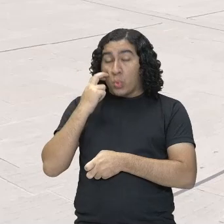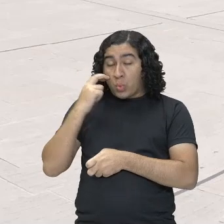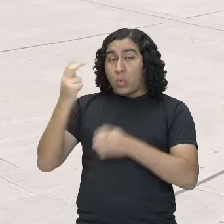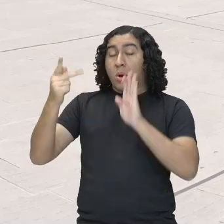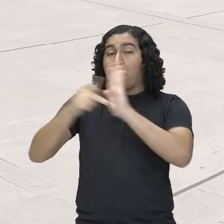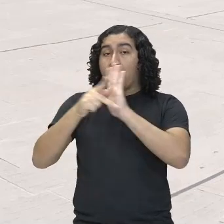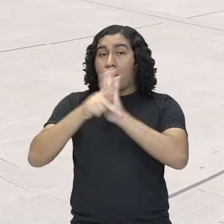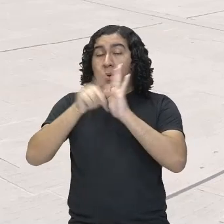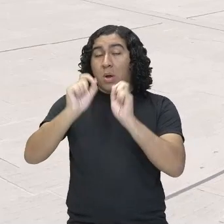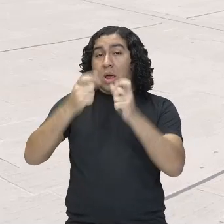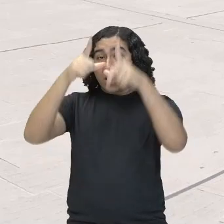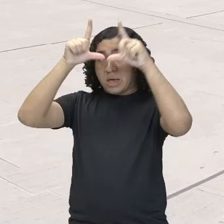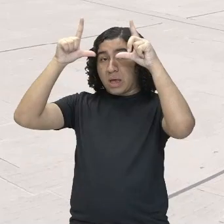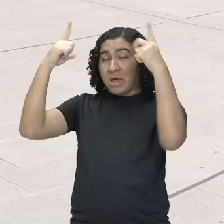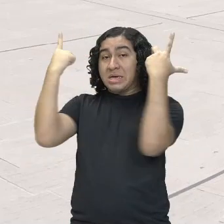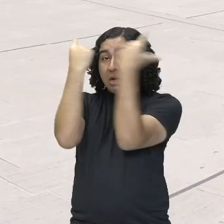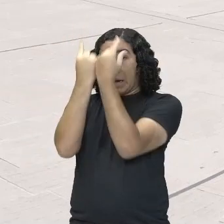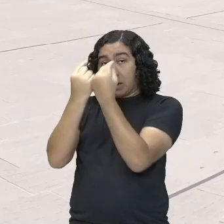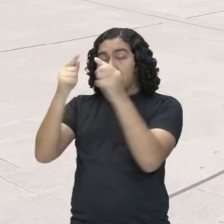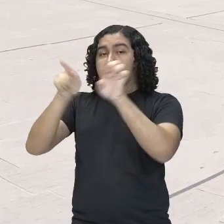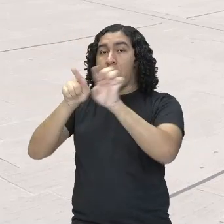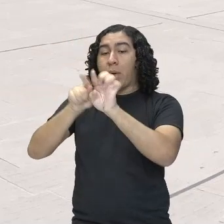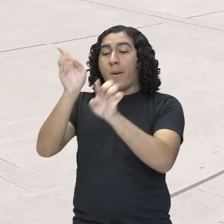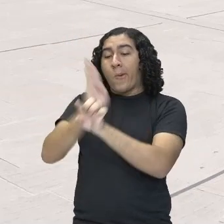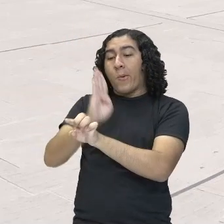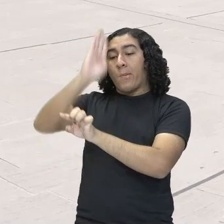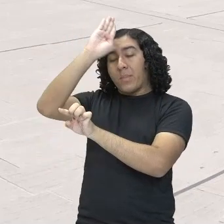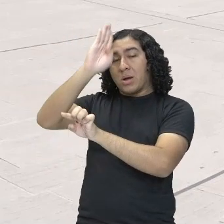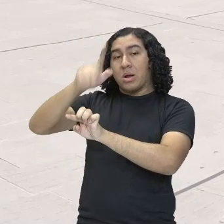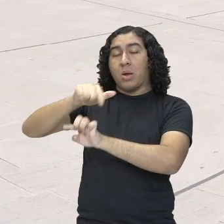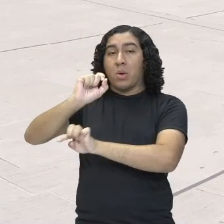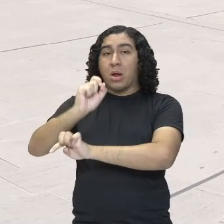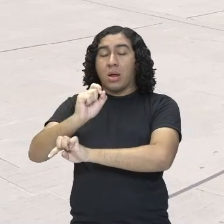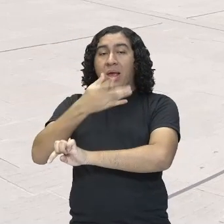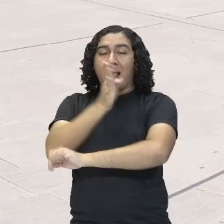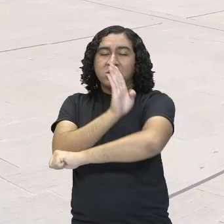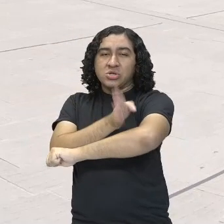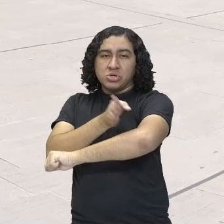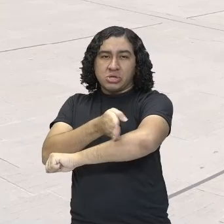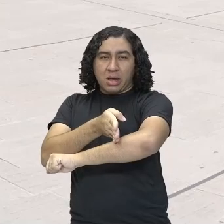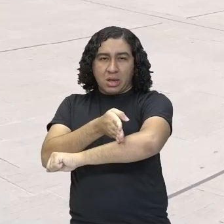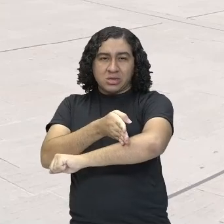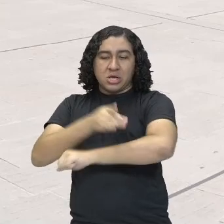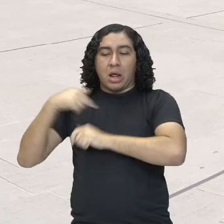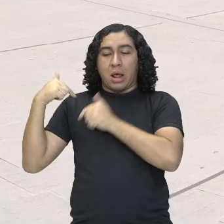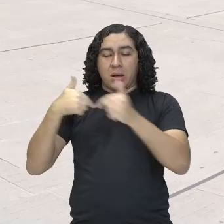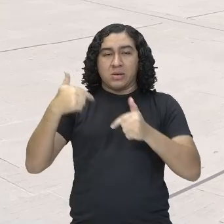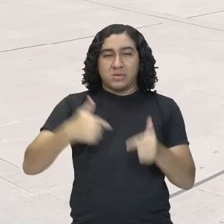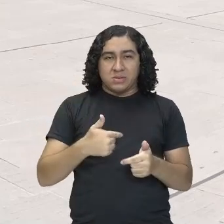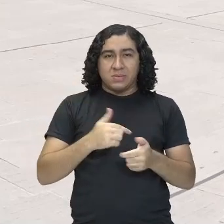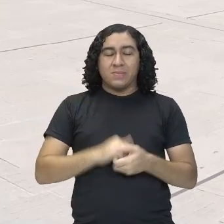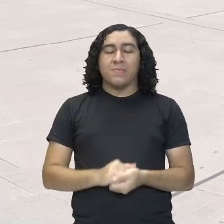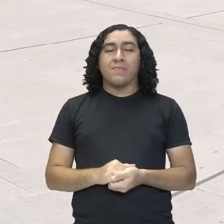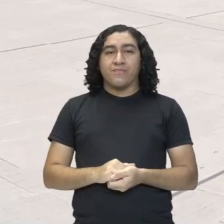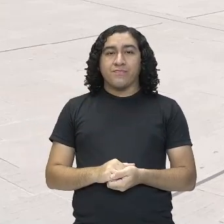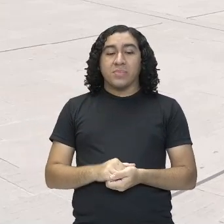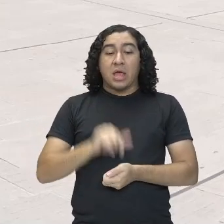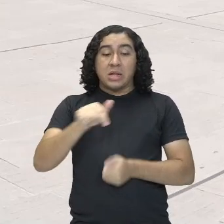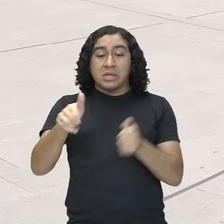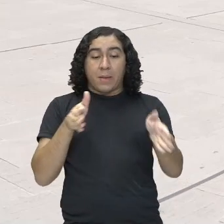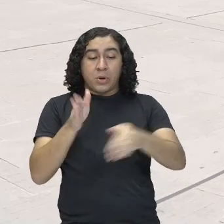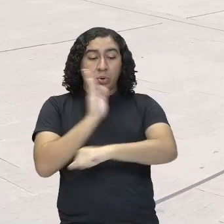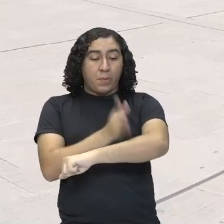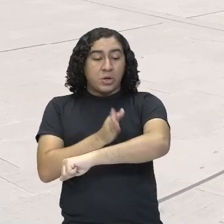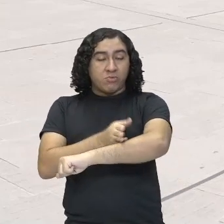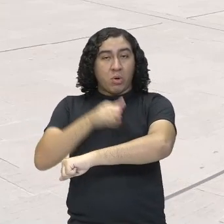cultura romana, que é justamente a antiguidade clássica. Durante o período medieval, a antiguidade clássica